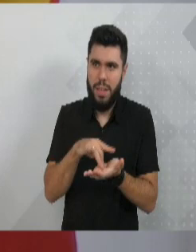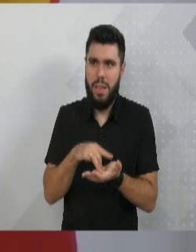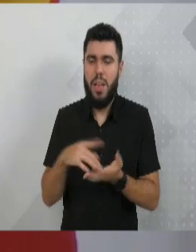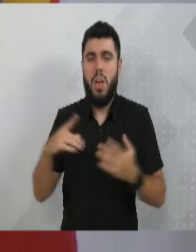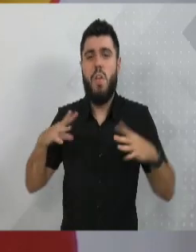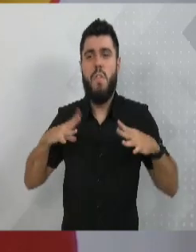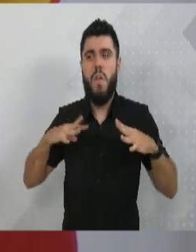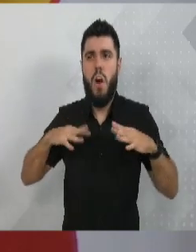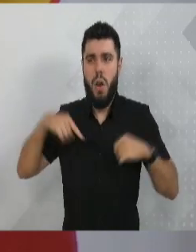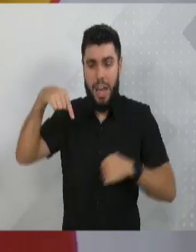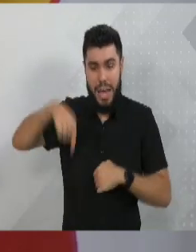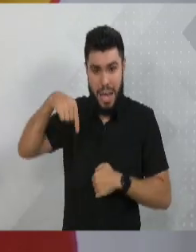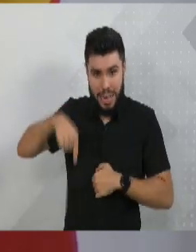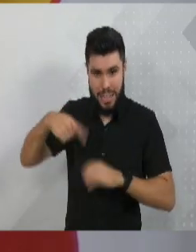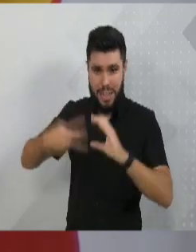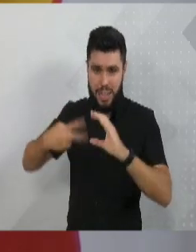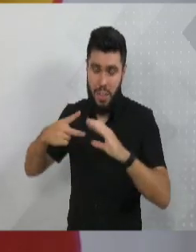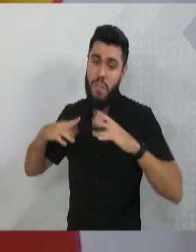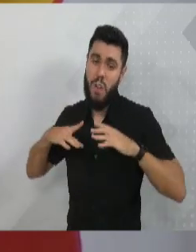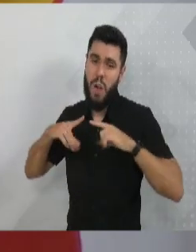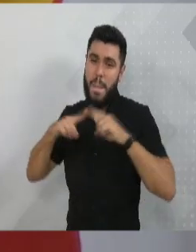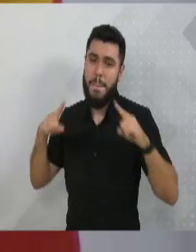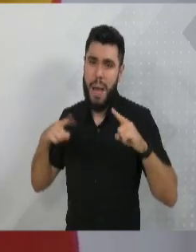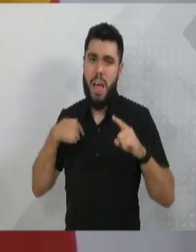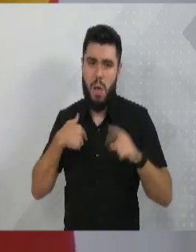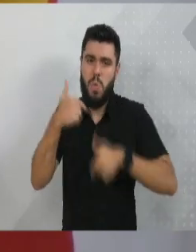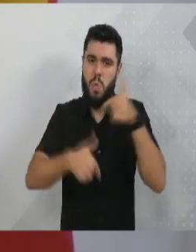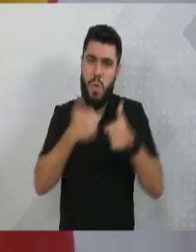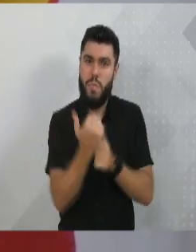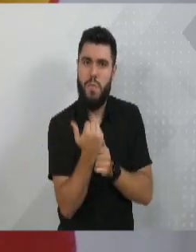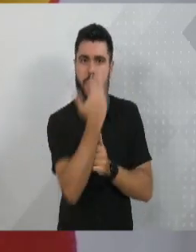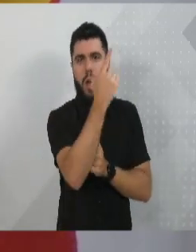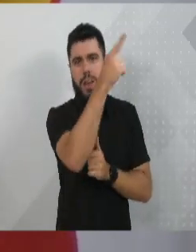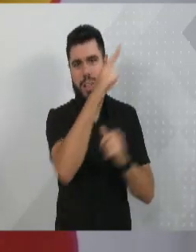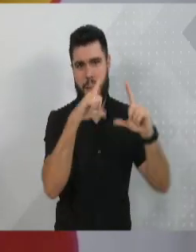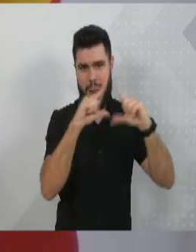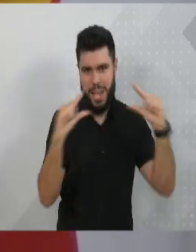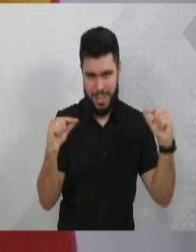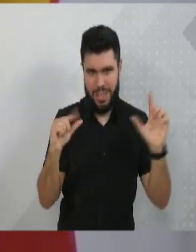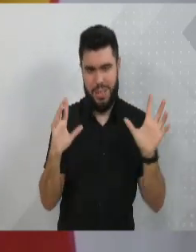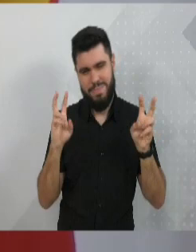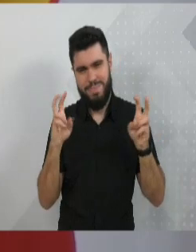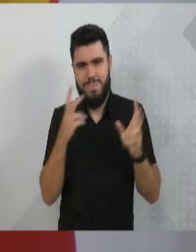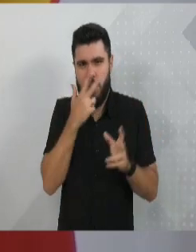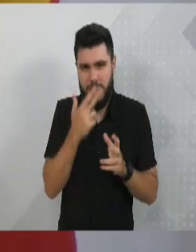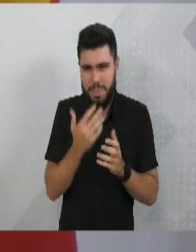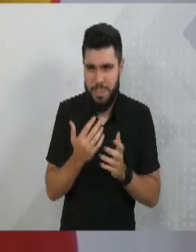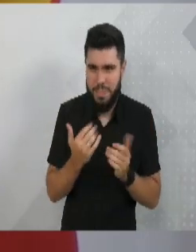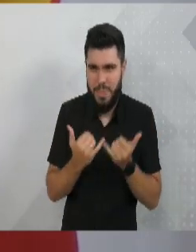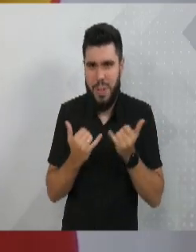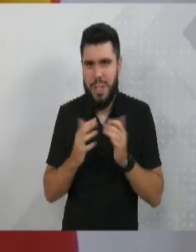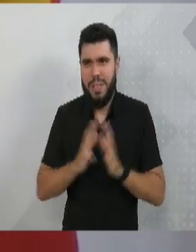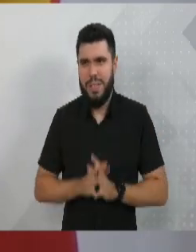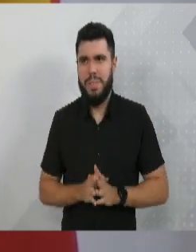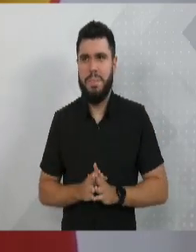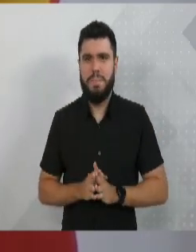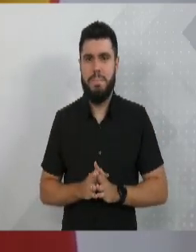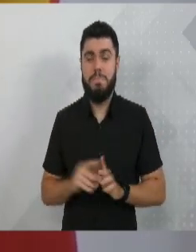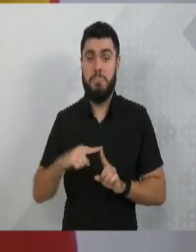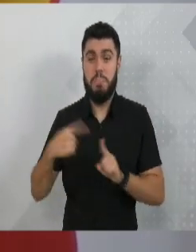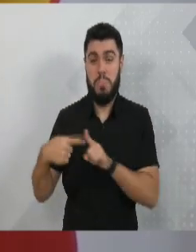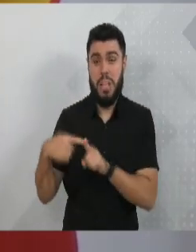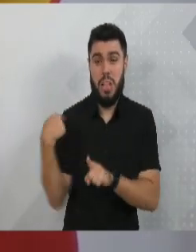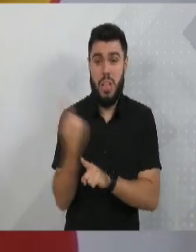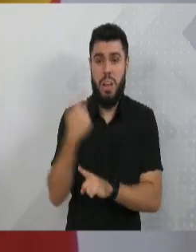no sentido de produzir mais lá fora né mas que é o que às vezes né Nós somos criticados